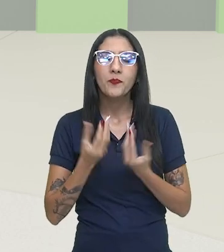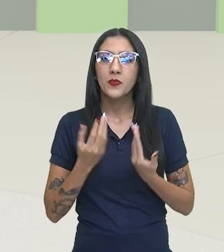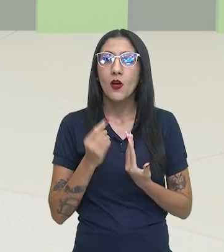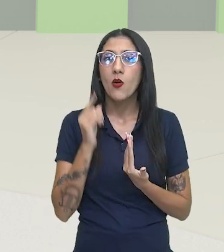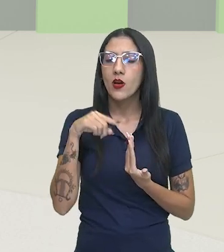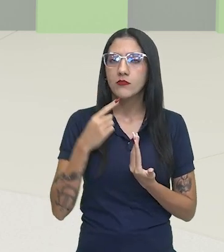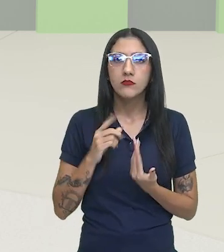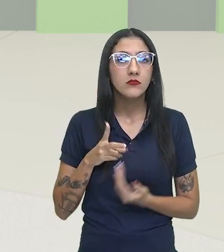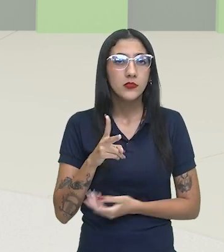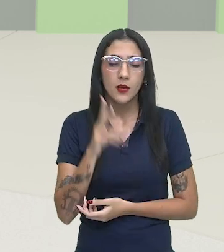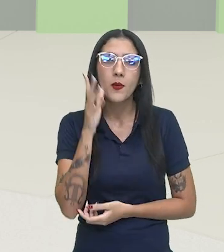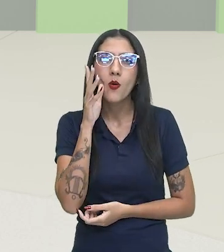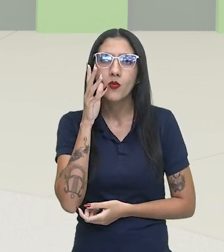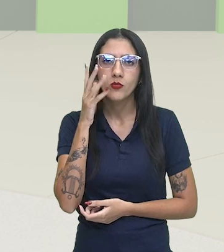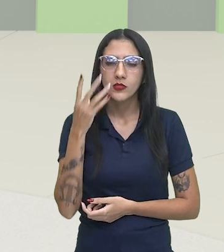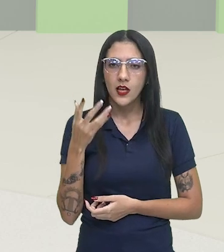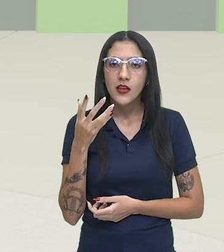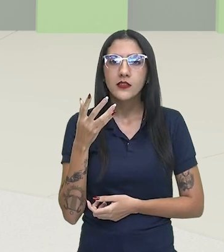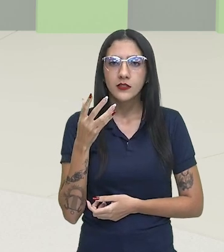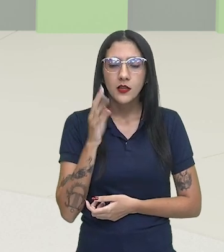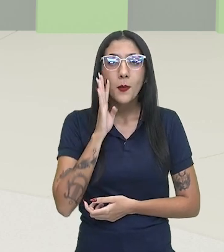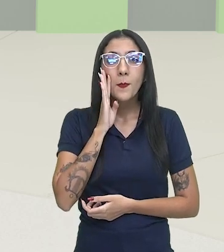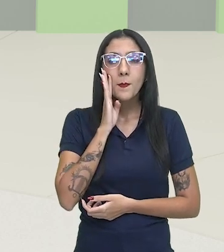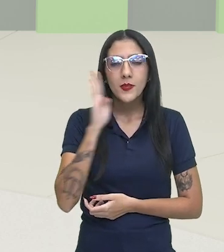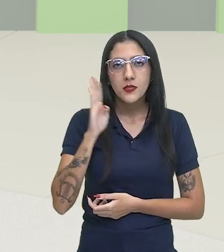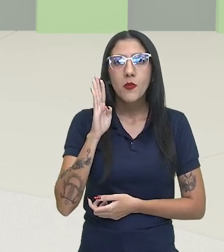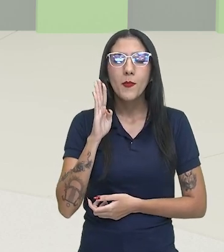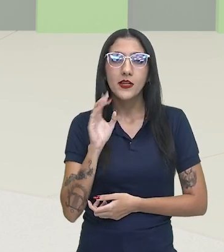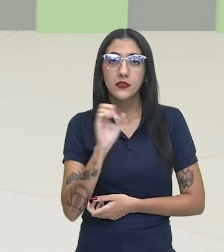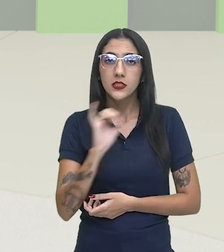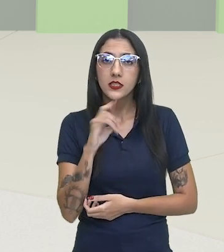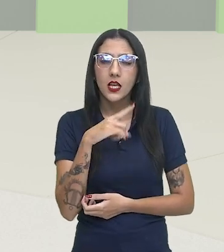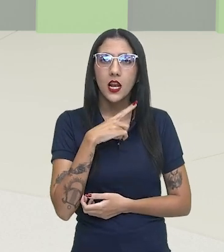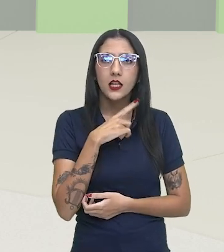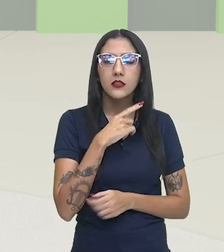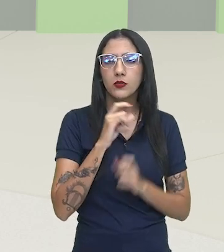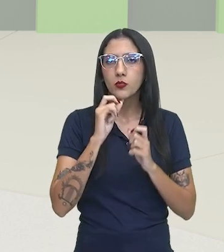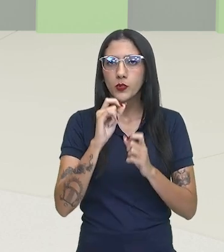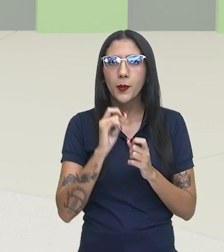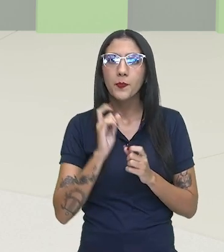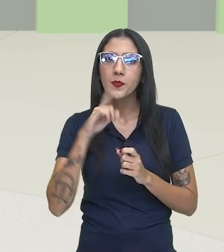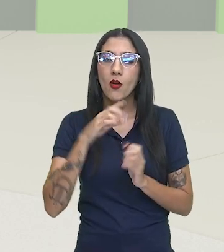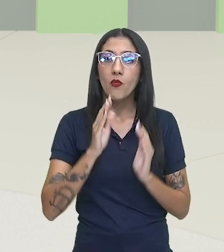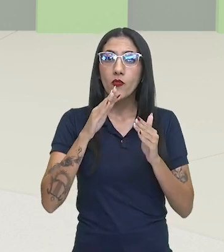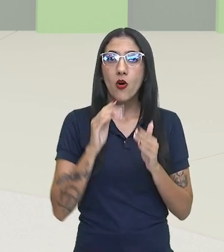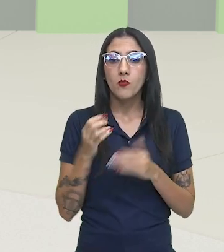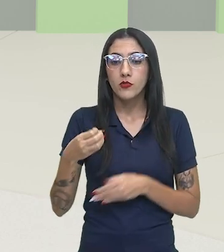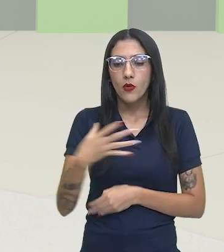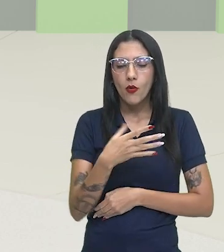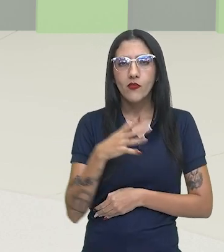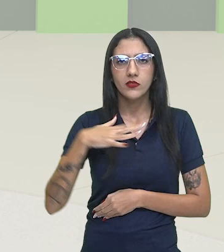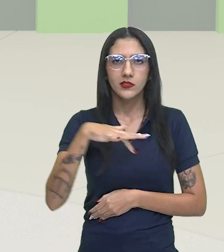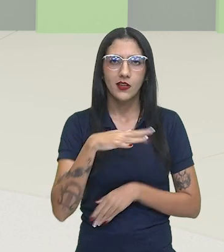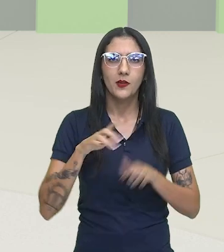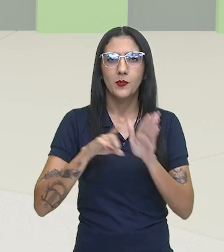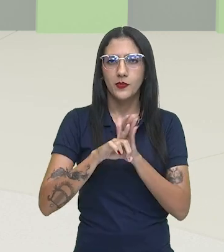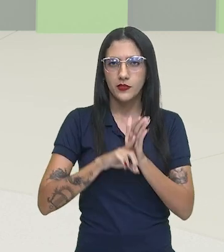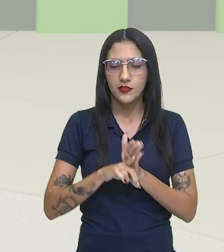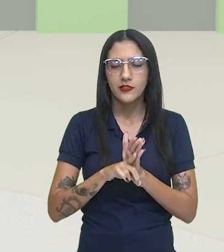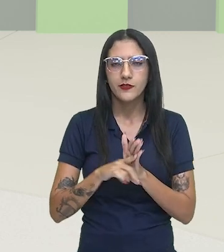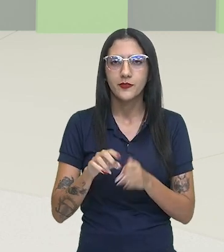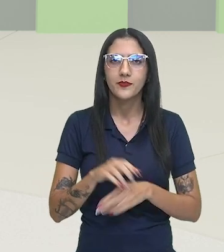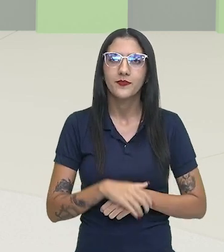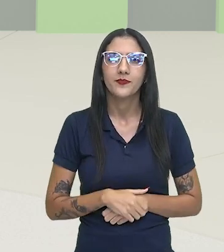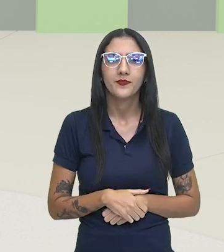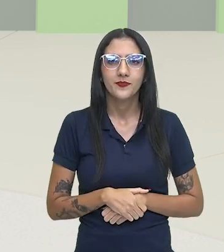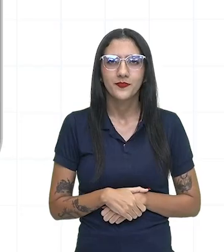são frequentes a ponto de ser ali a partida para novas pesquisas